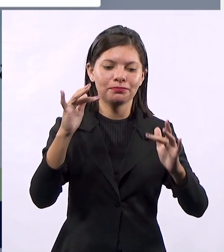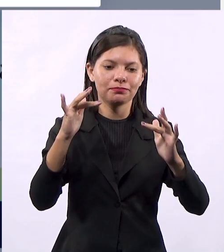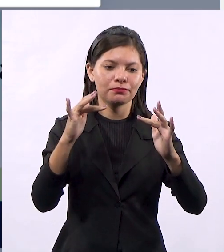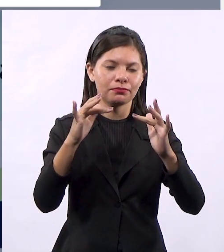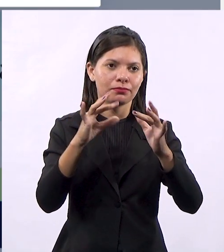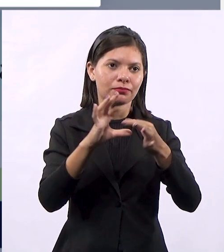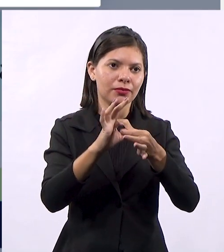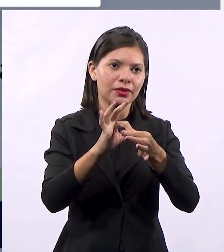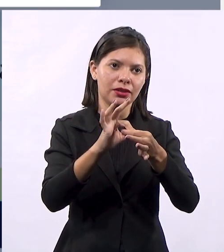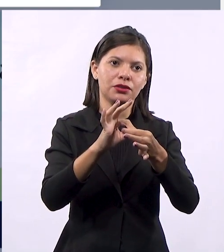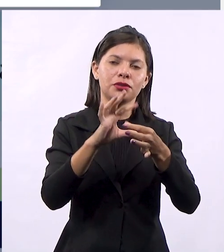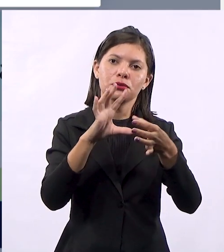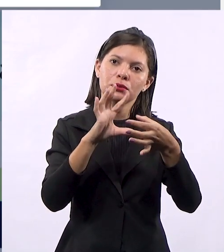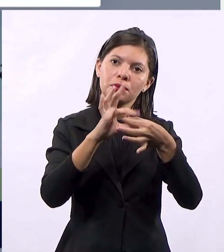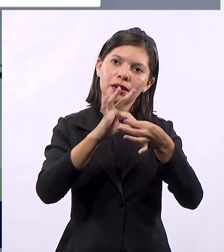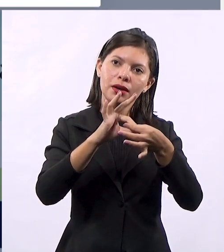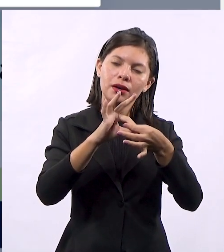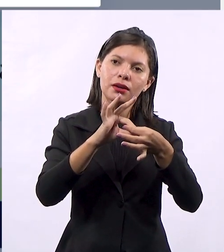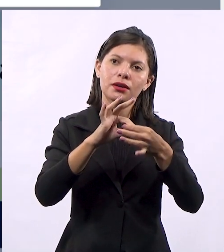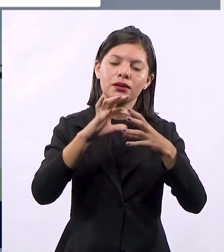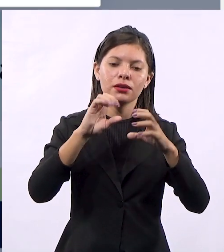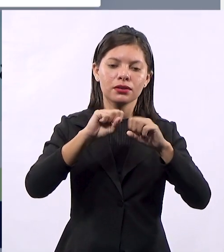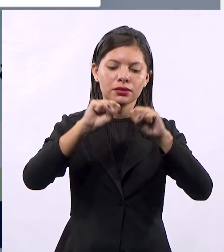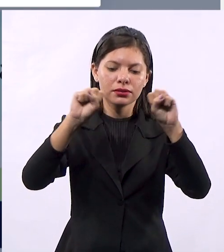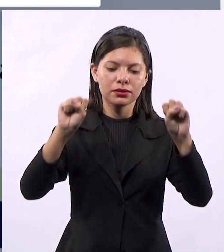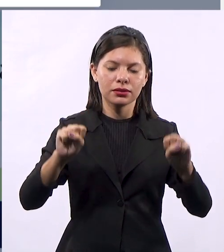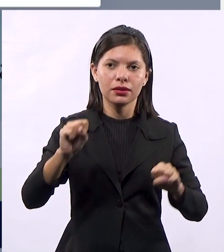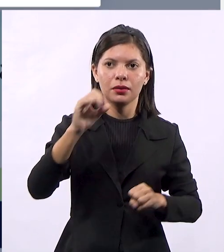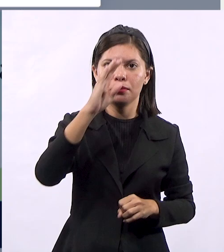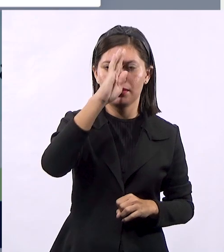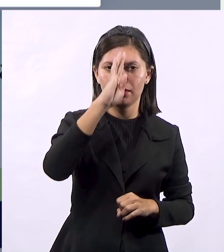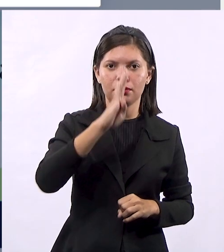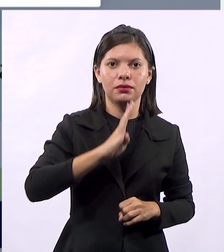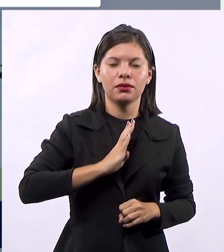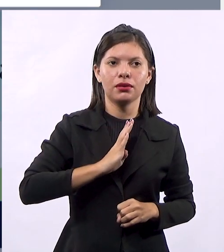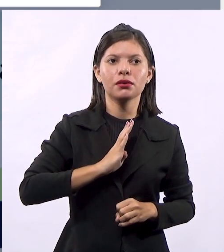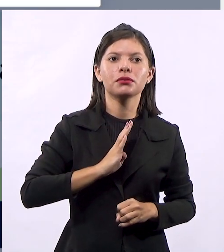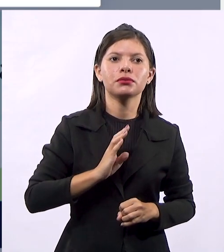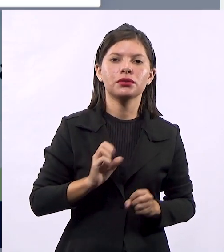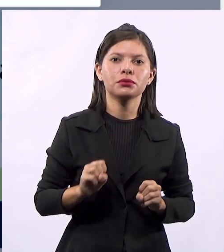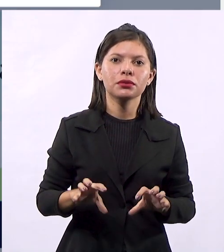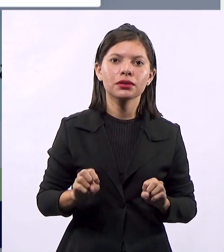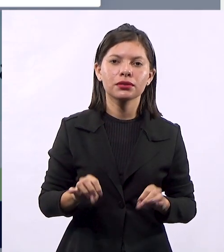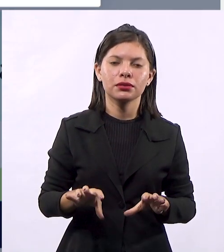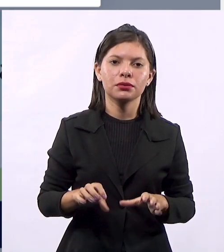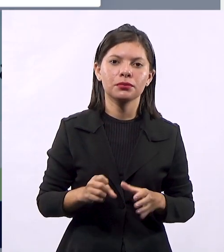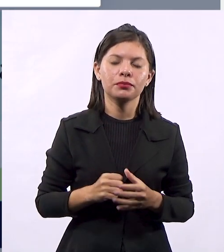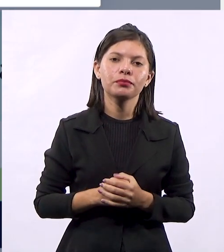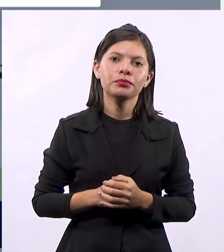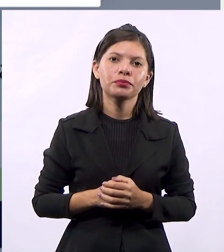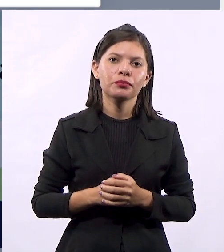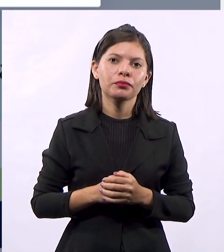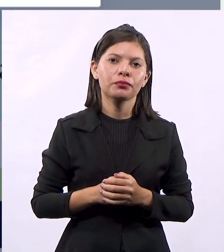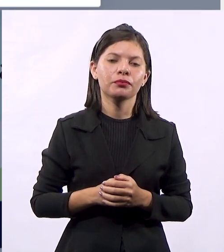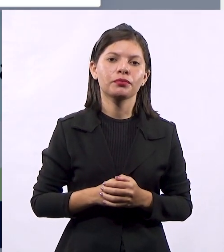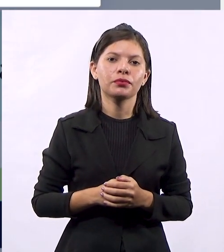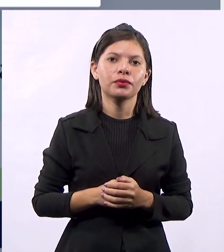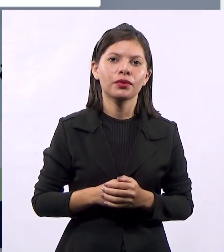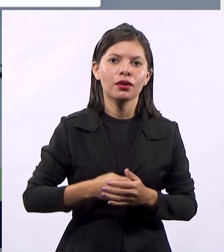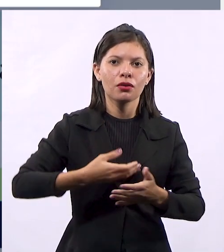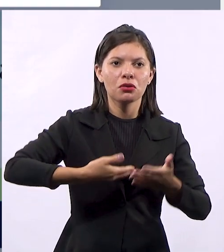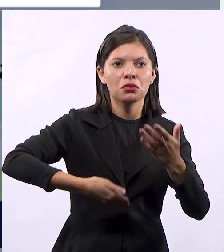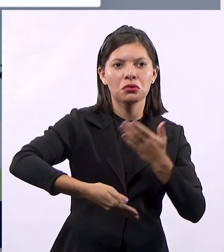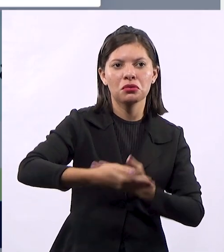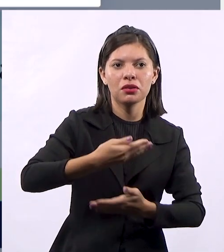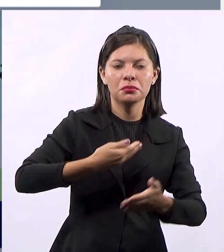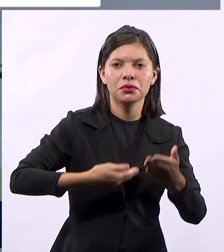decenal e o objetivo dele é articular o Sistema Nacional de Educação em regime de colaboração e definir